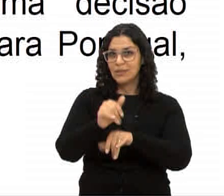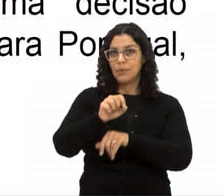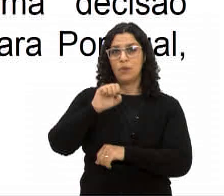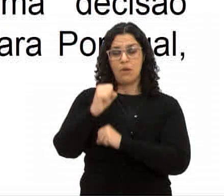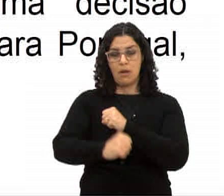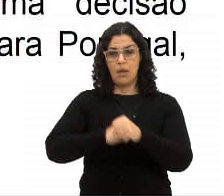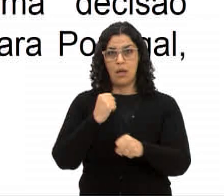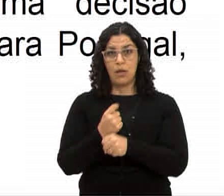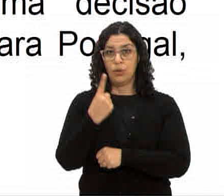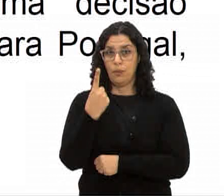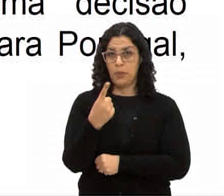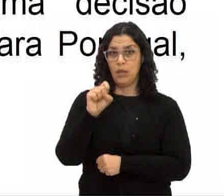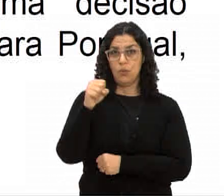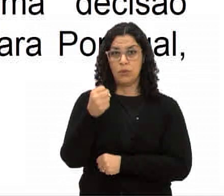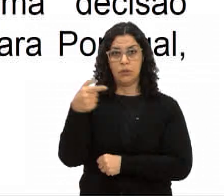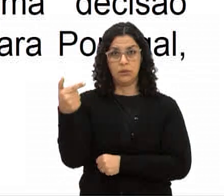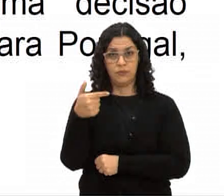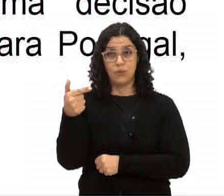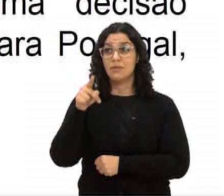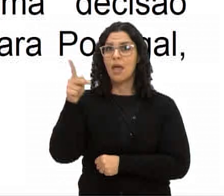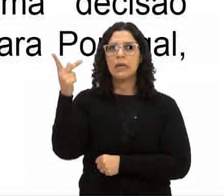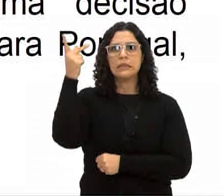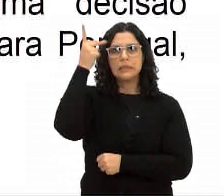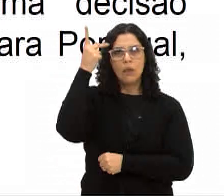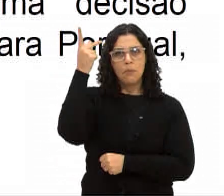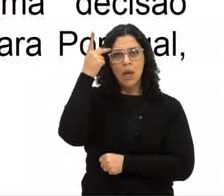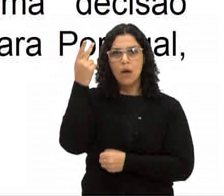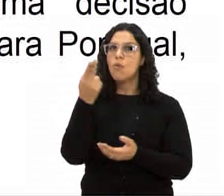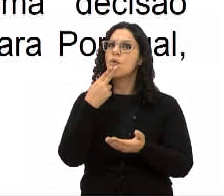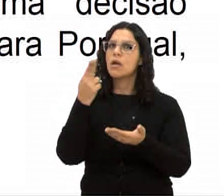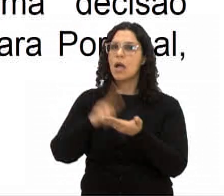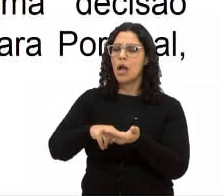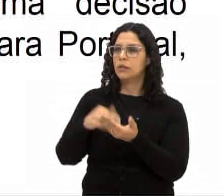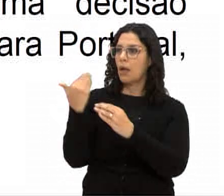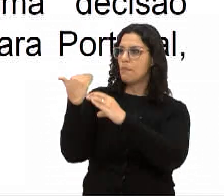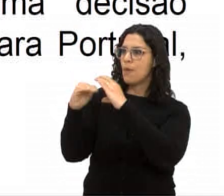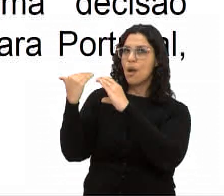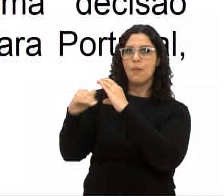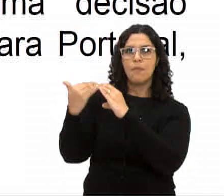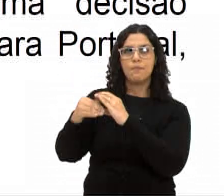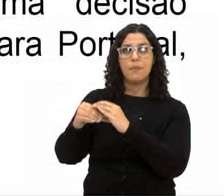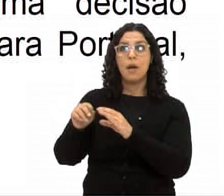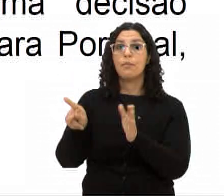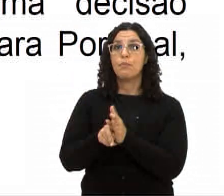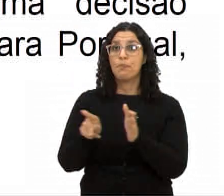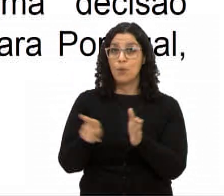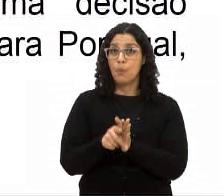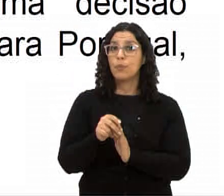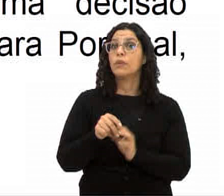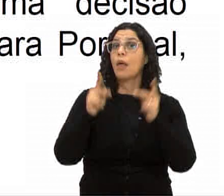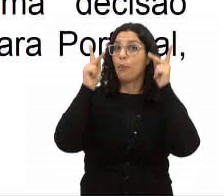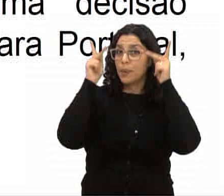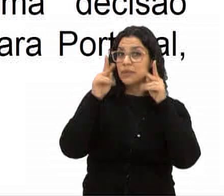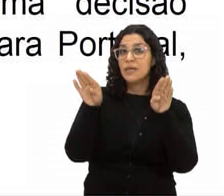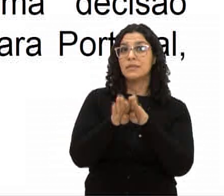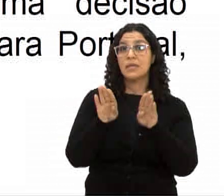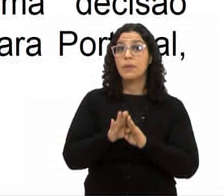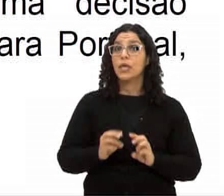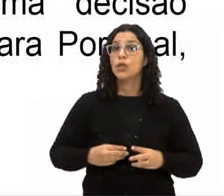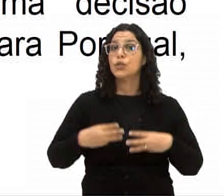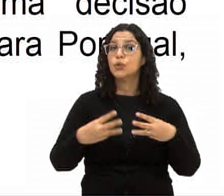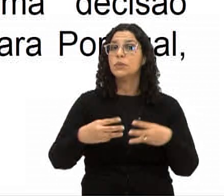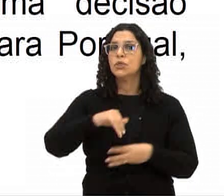1822, em São Paulo, Dom Pedro recebeu algumas cartas de Portugal, da princesa Leopoldina e de seu